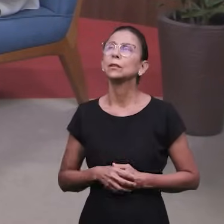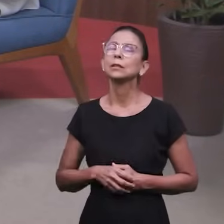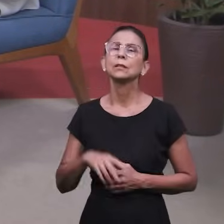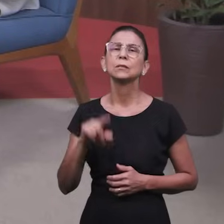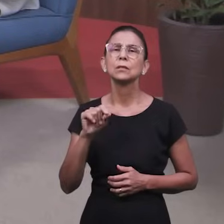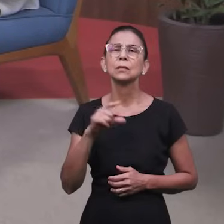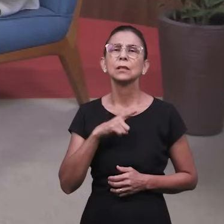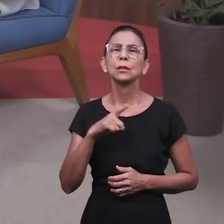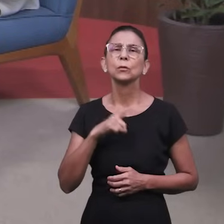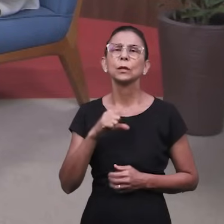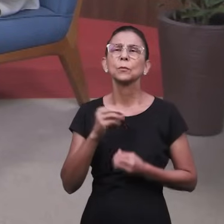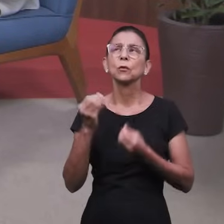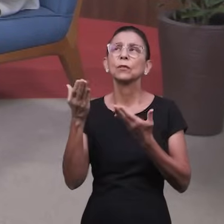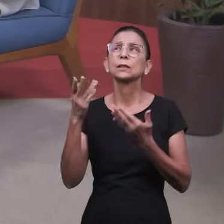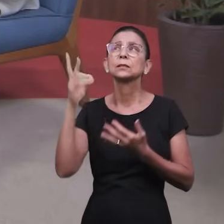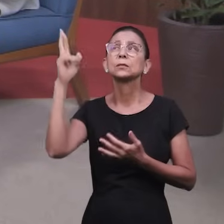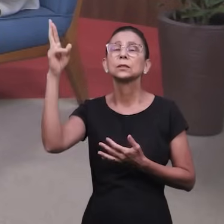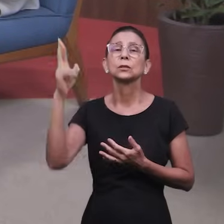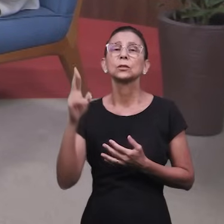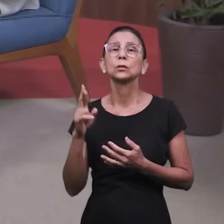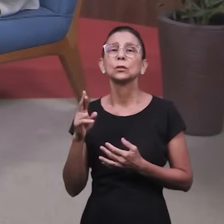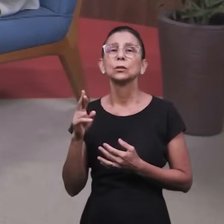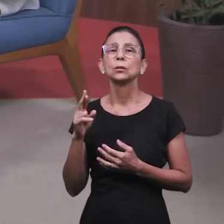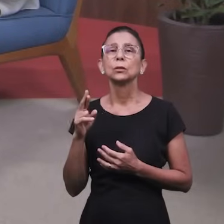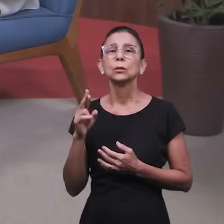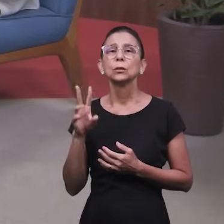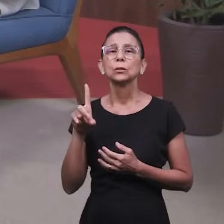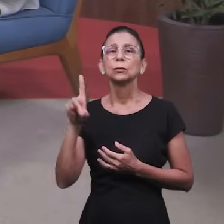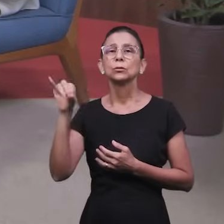tem guardado, né, para entregar ao Senhor no arrebatamento?